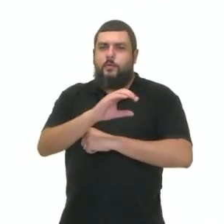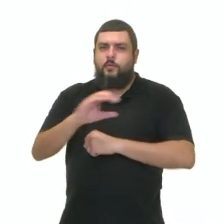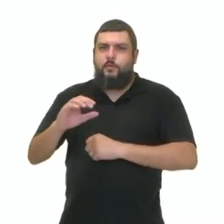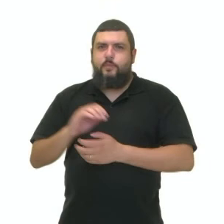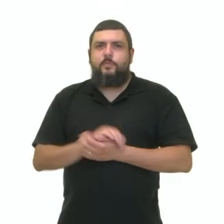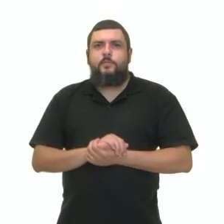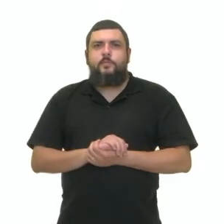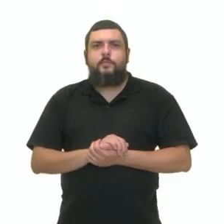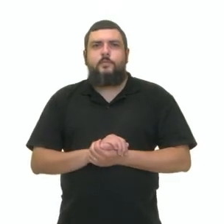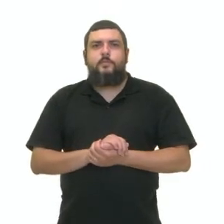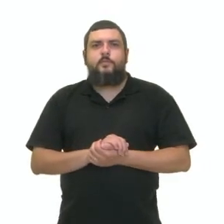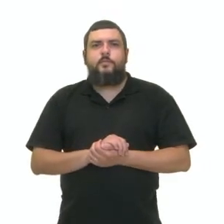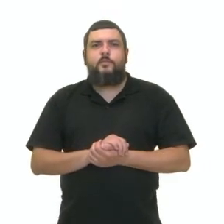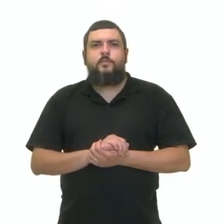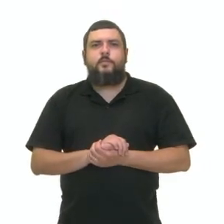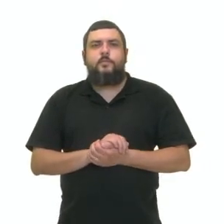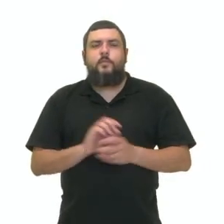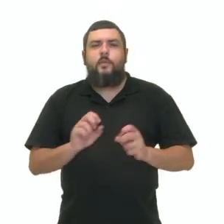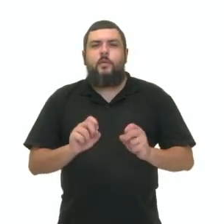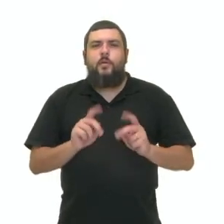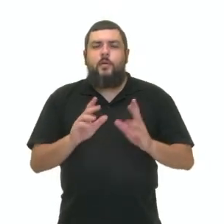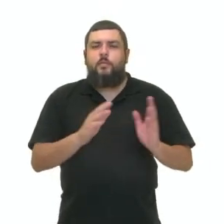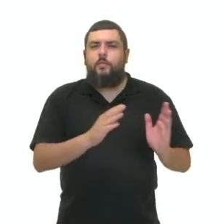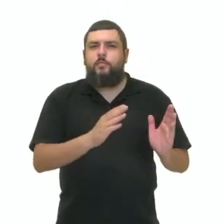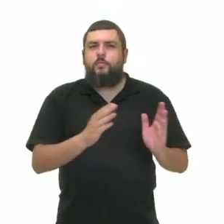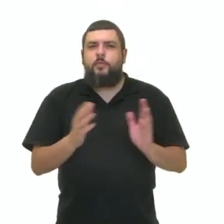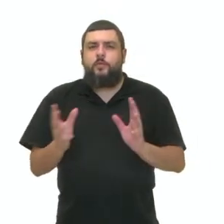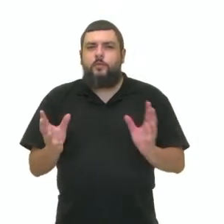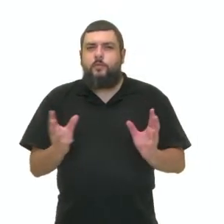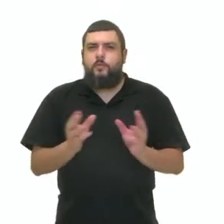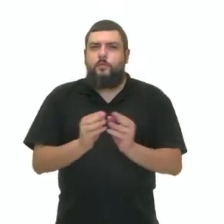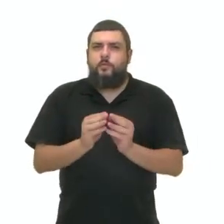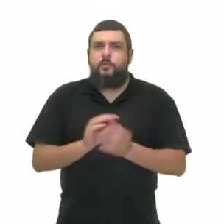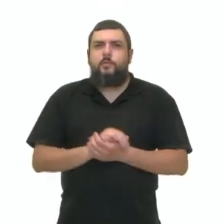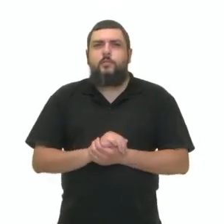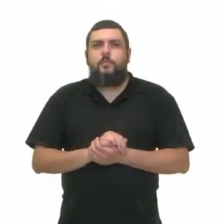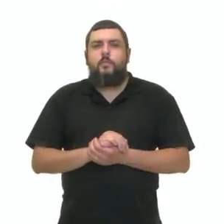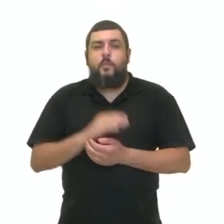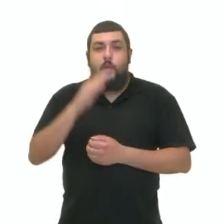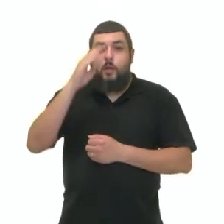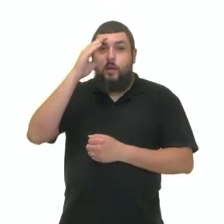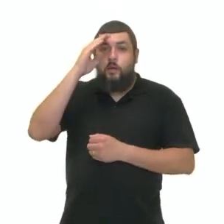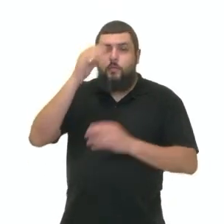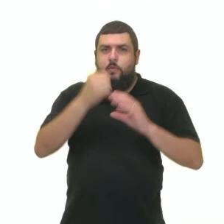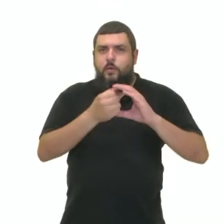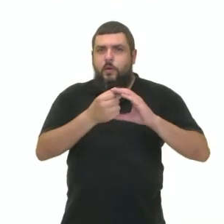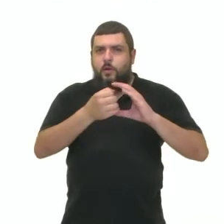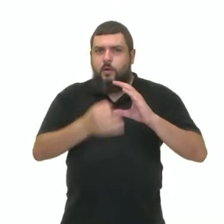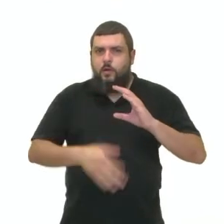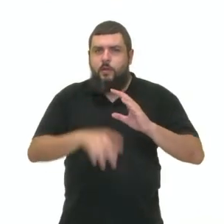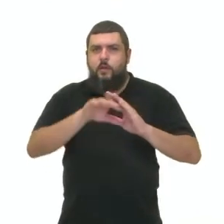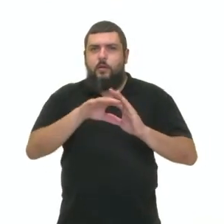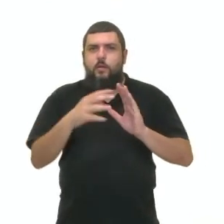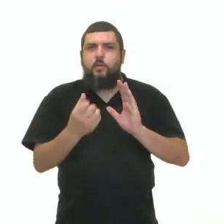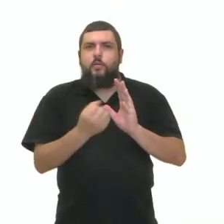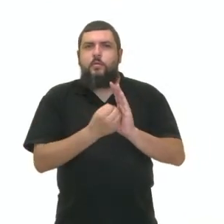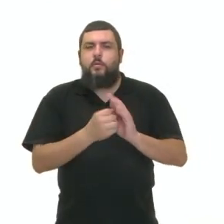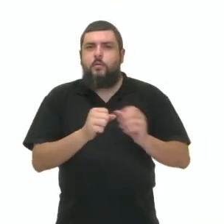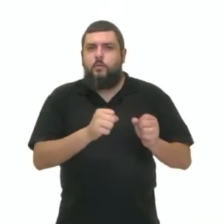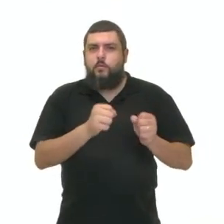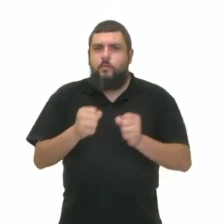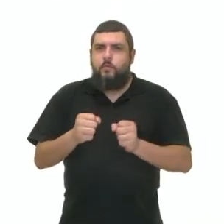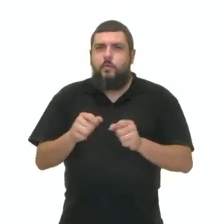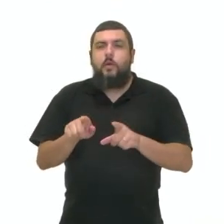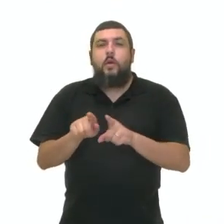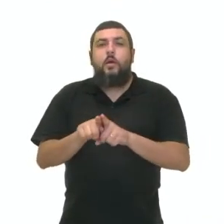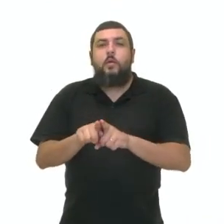galera, fechamos a aula? Fechamos, professor? E aí? Bom, hoje nós estudamos as principais características das simbologias do poder, a divinização do imperador com